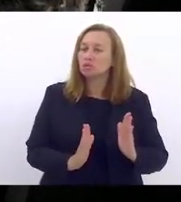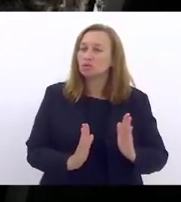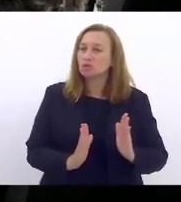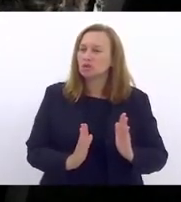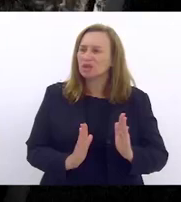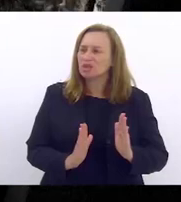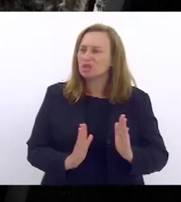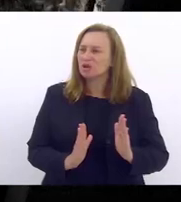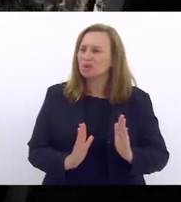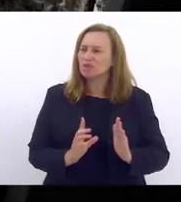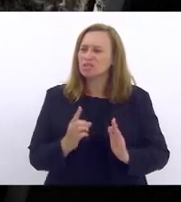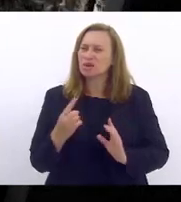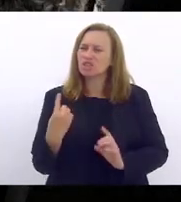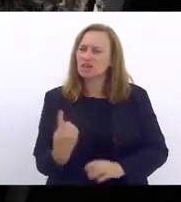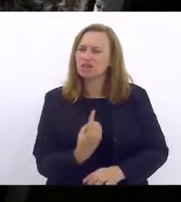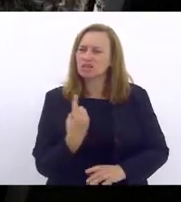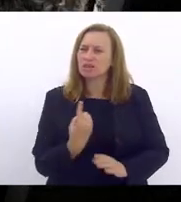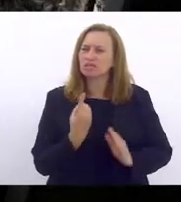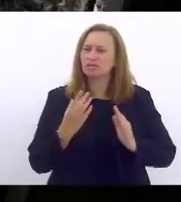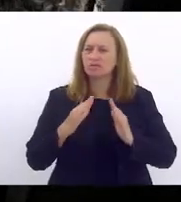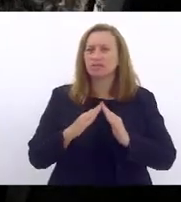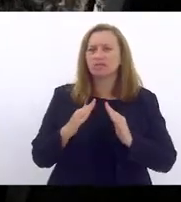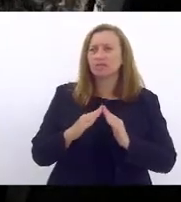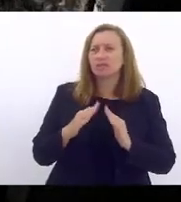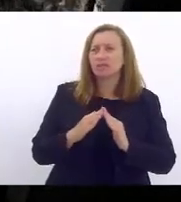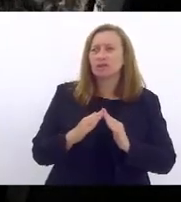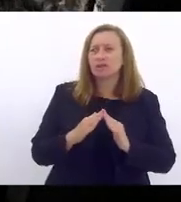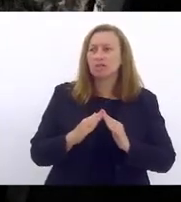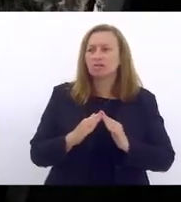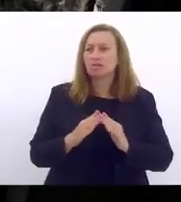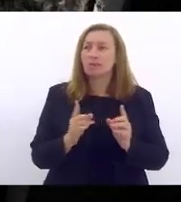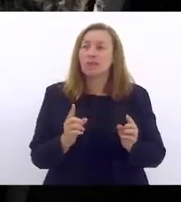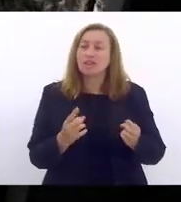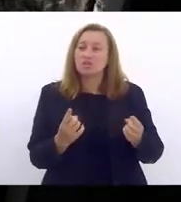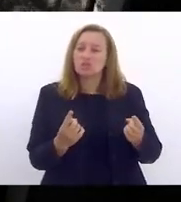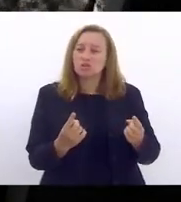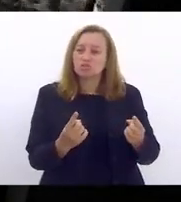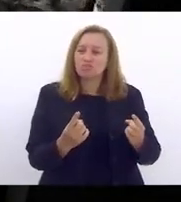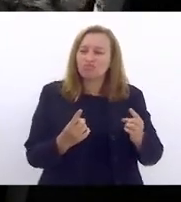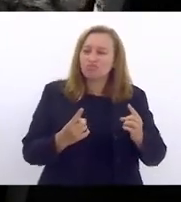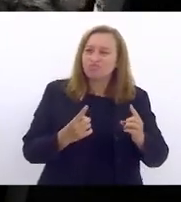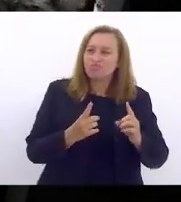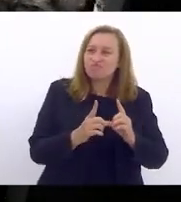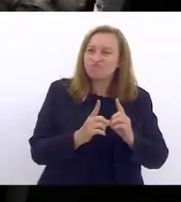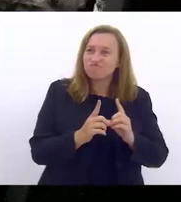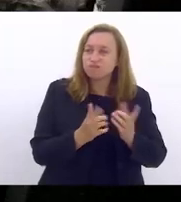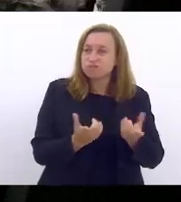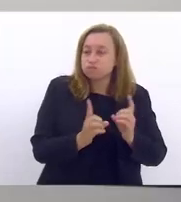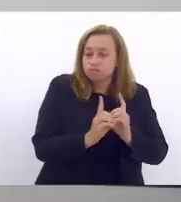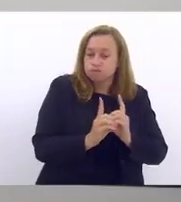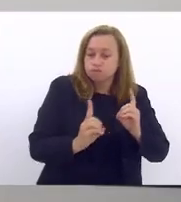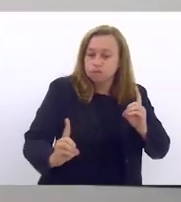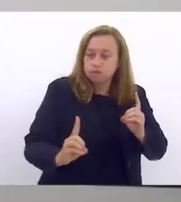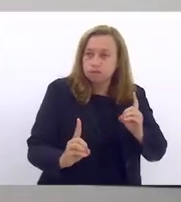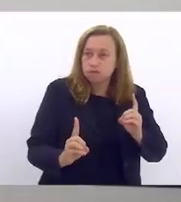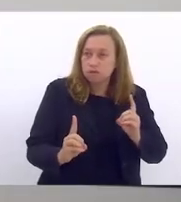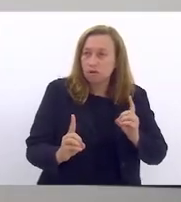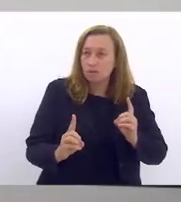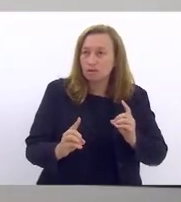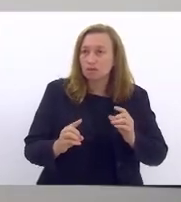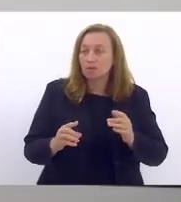E, quando a gente se isola socialmente, isso afeta emocionalmente, fisicamente. Imagina as pessoas